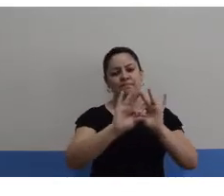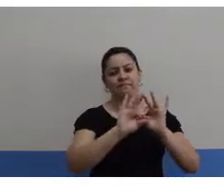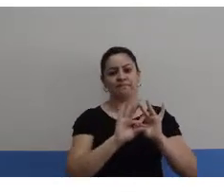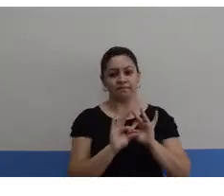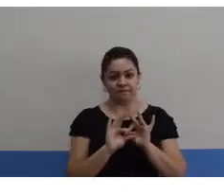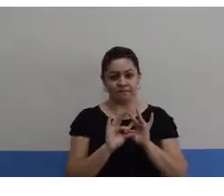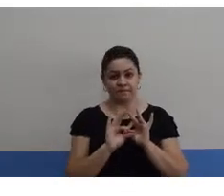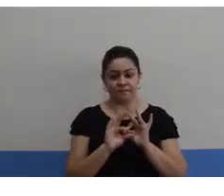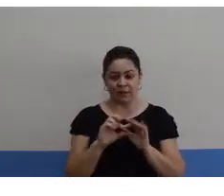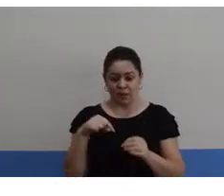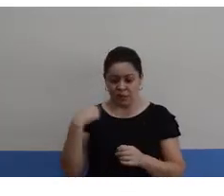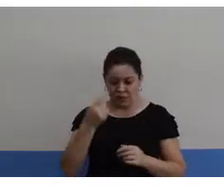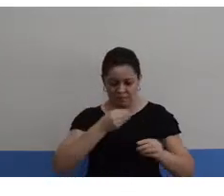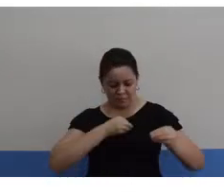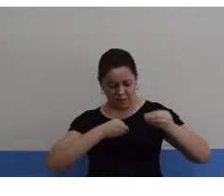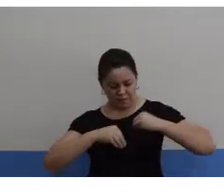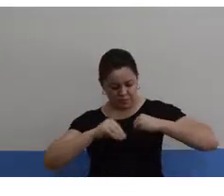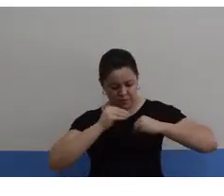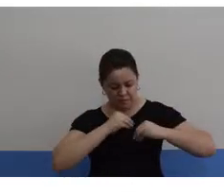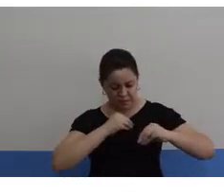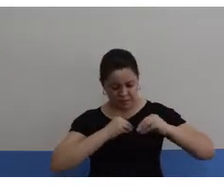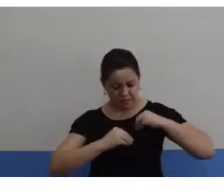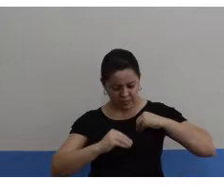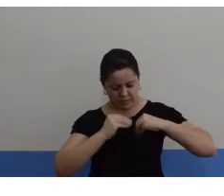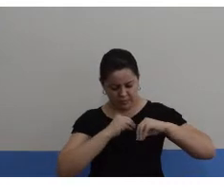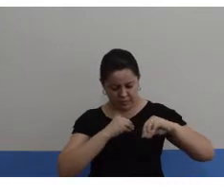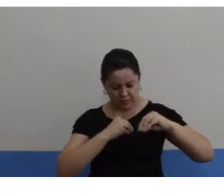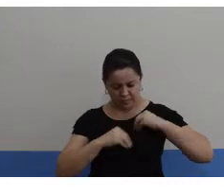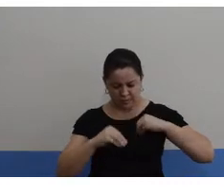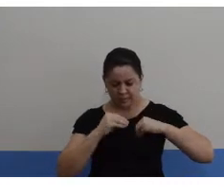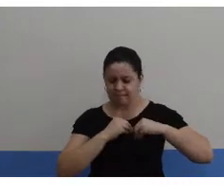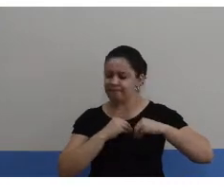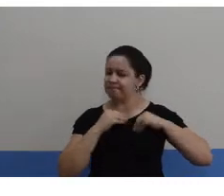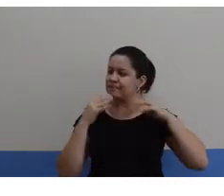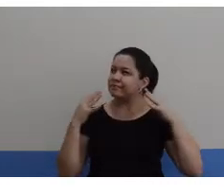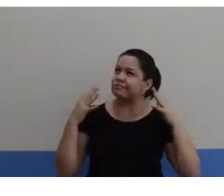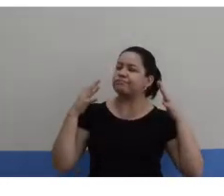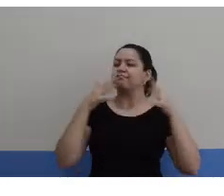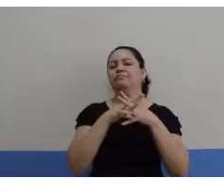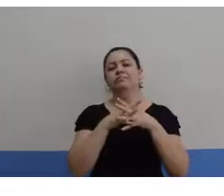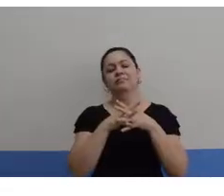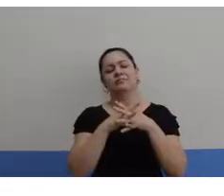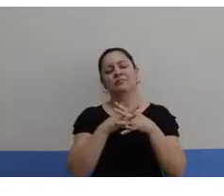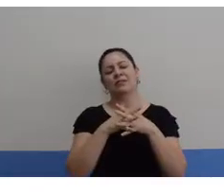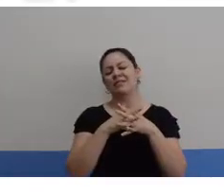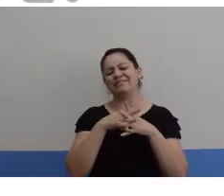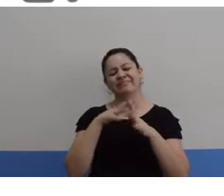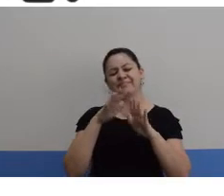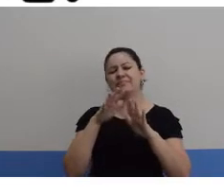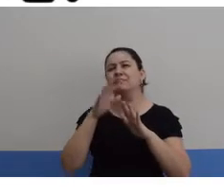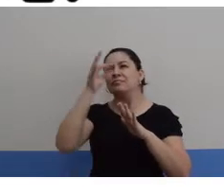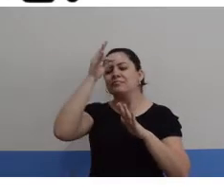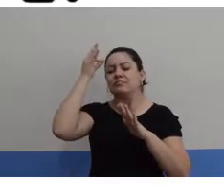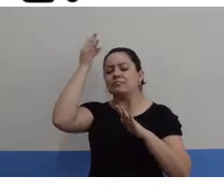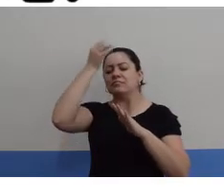de nós, pecadores, se cairmos na confusão, não o permitais.